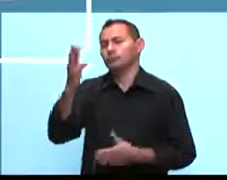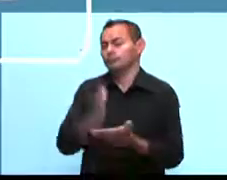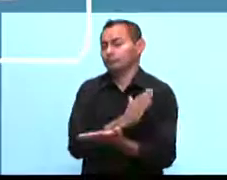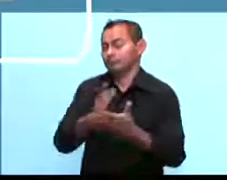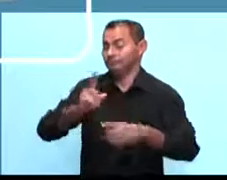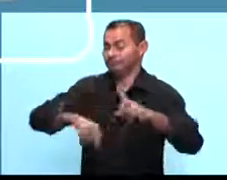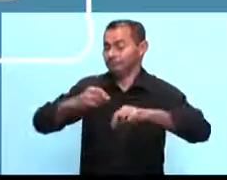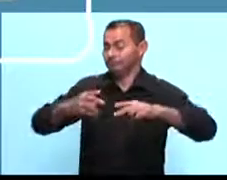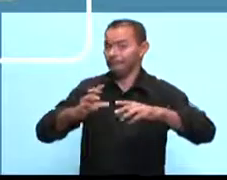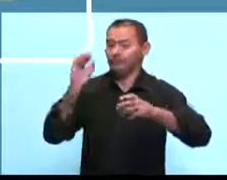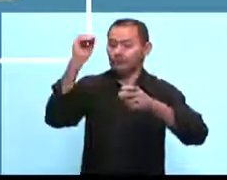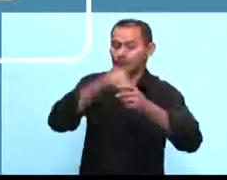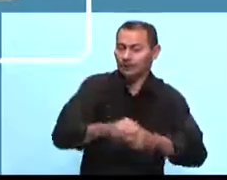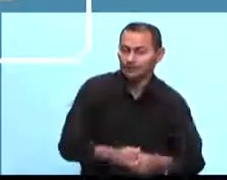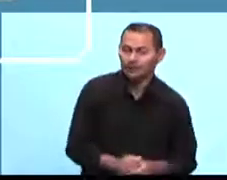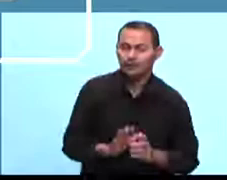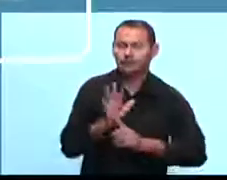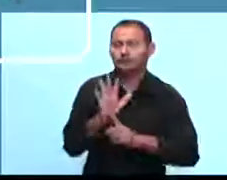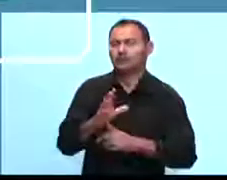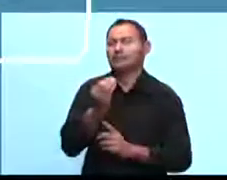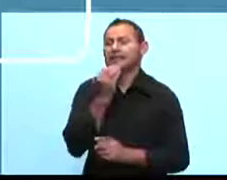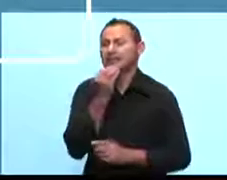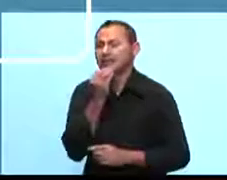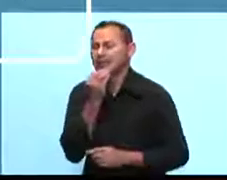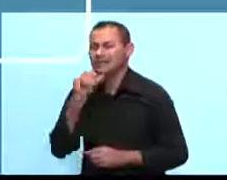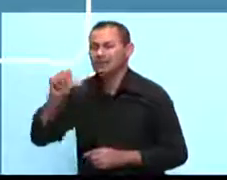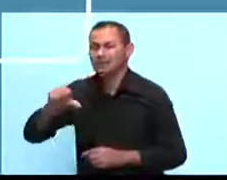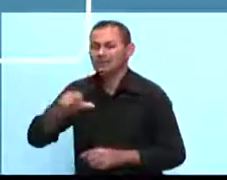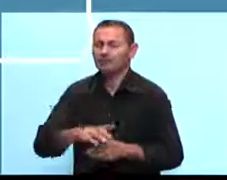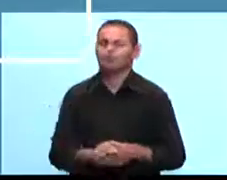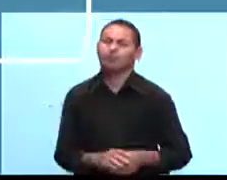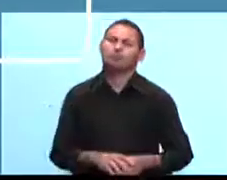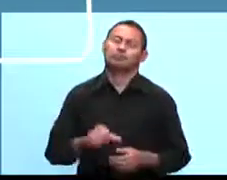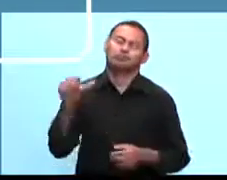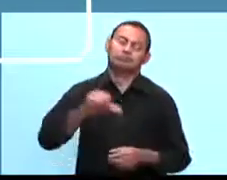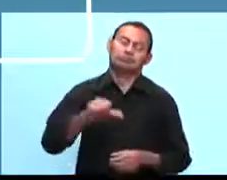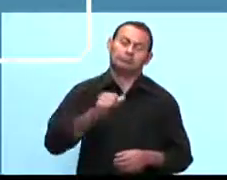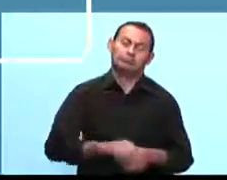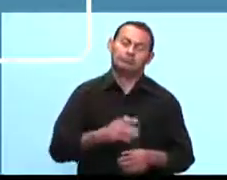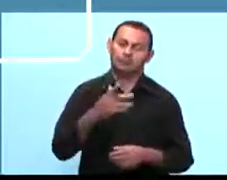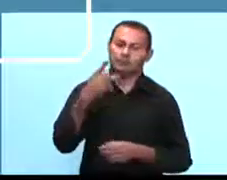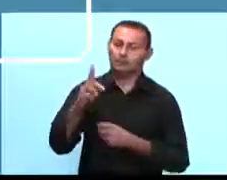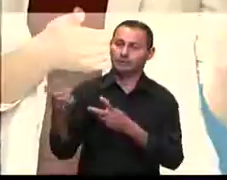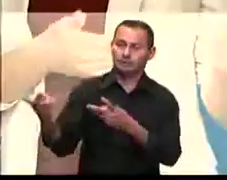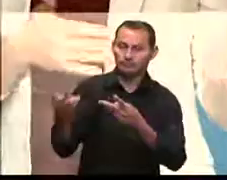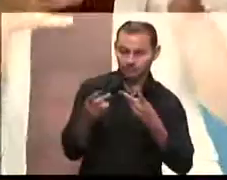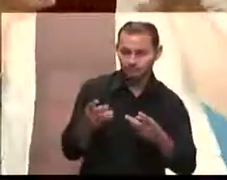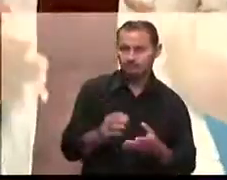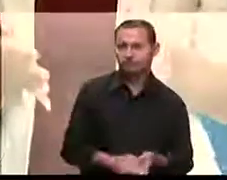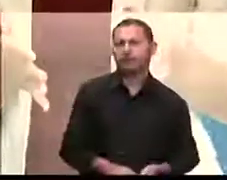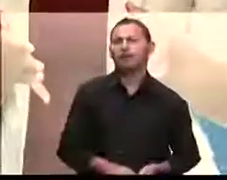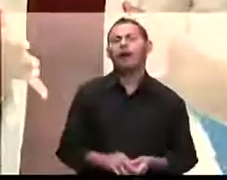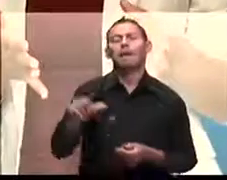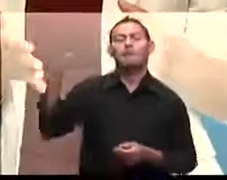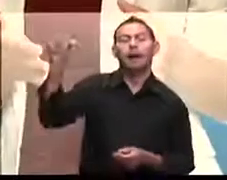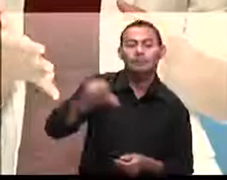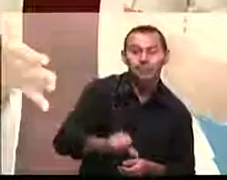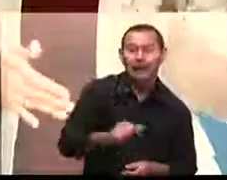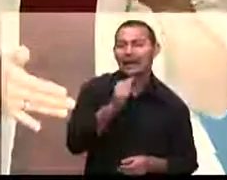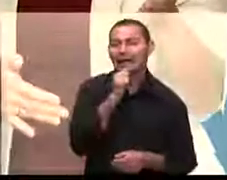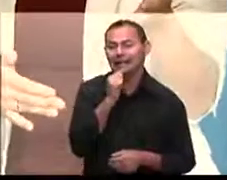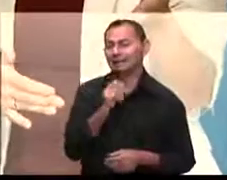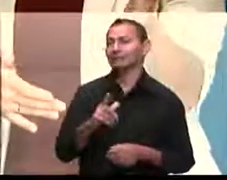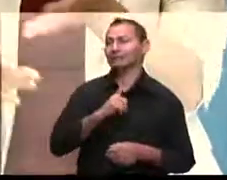alguns produtos serem lançados e apresentarem defeitos que geram grandes insatisfações em seus clientes. Para piorar a